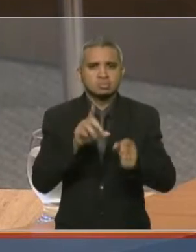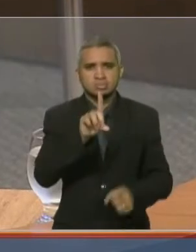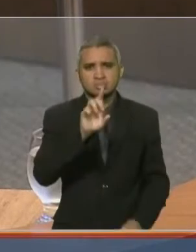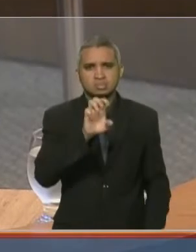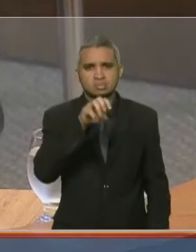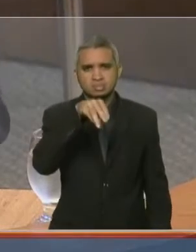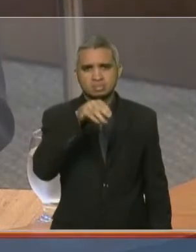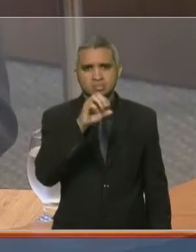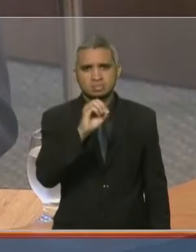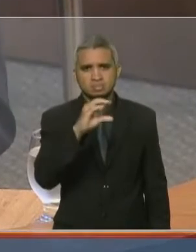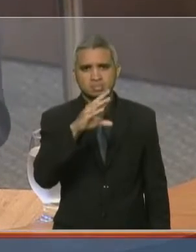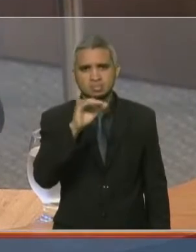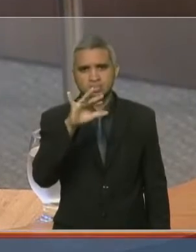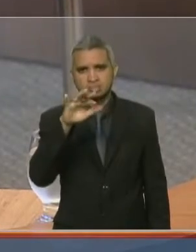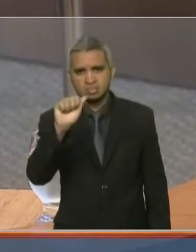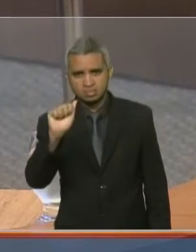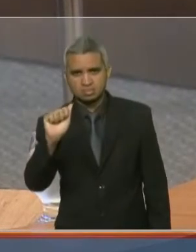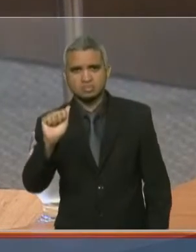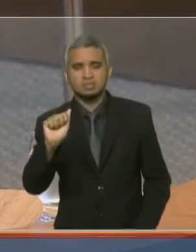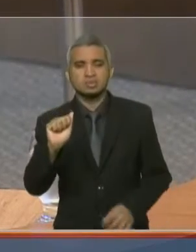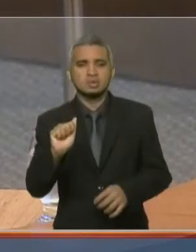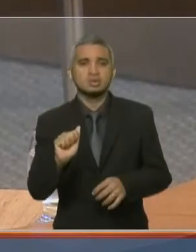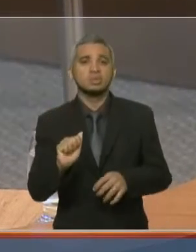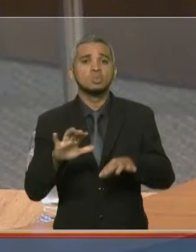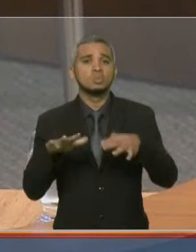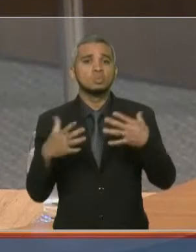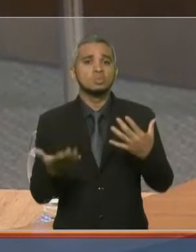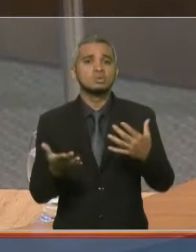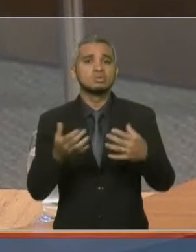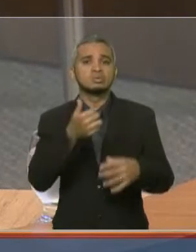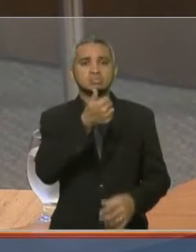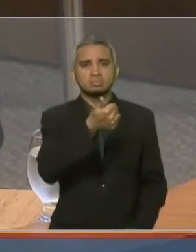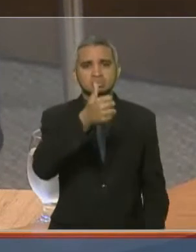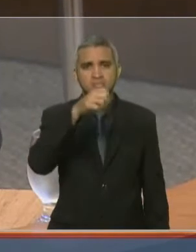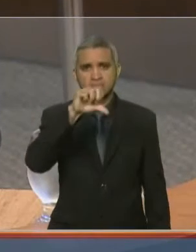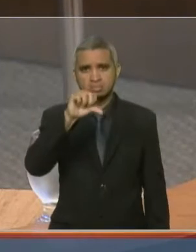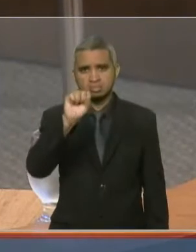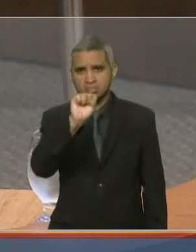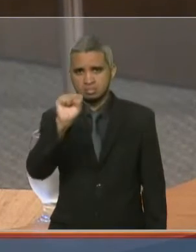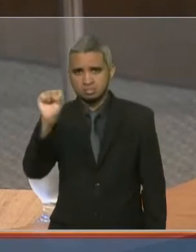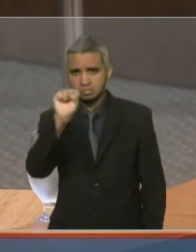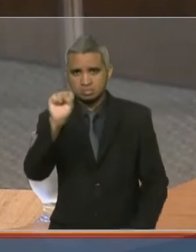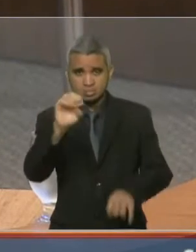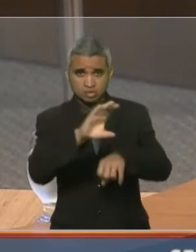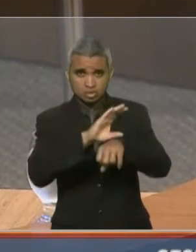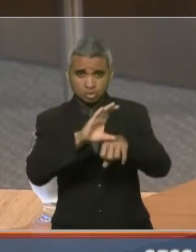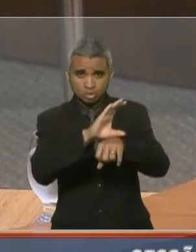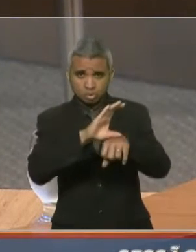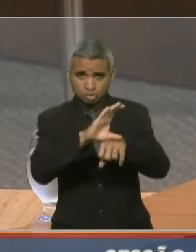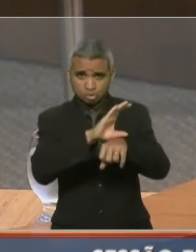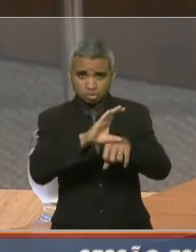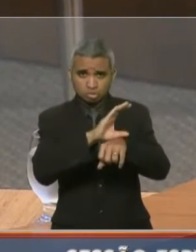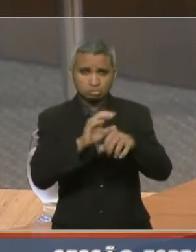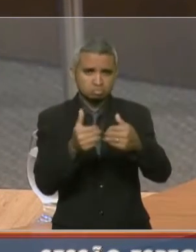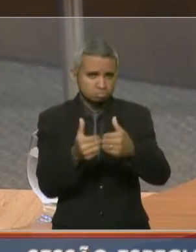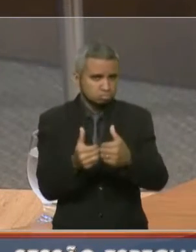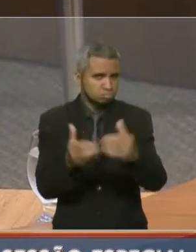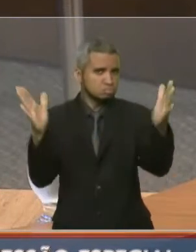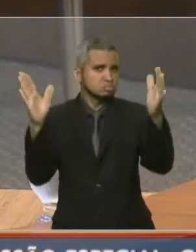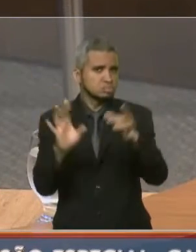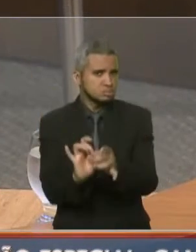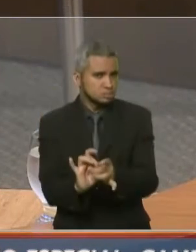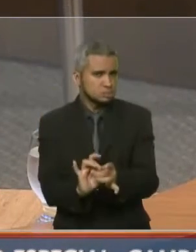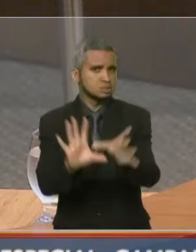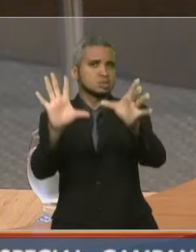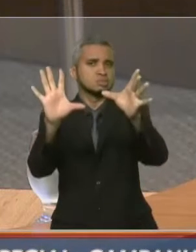ser rompido com a Constituição Cidadã de 1988, que foi assim possibilitando